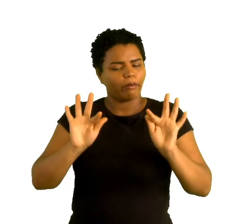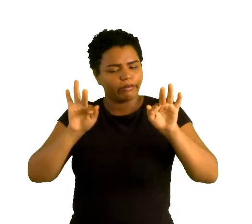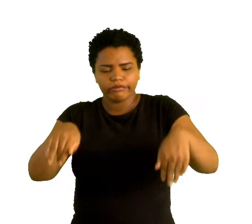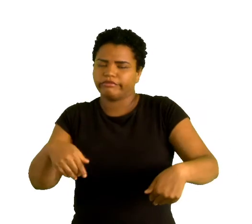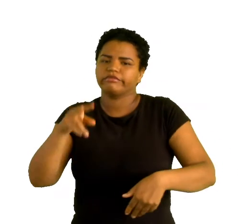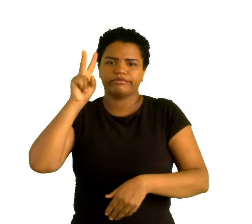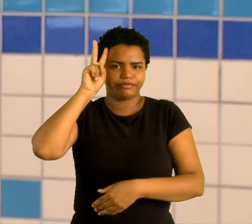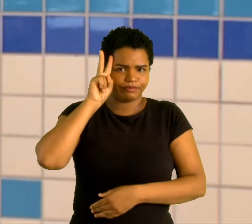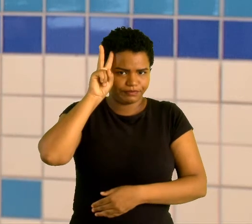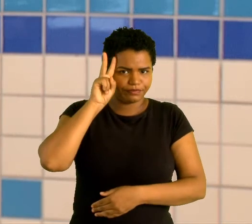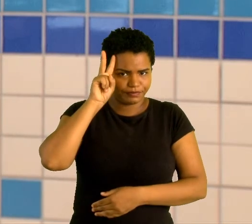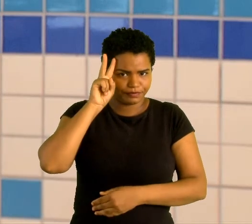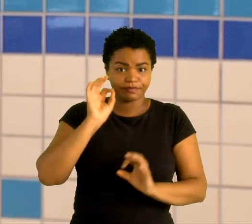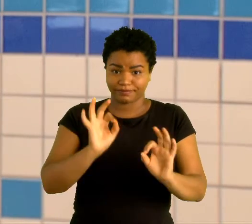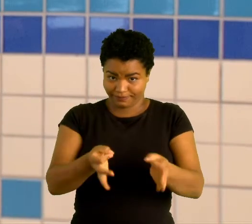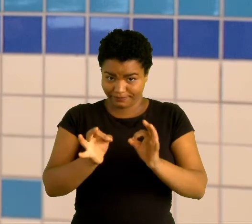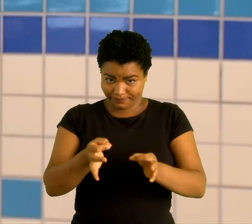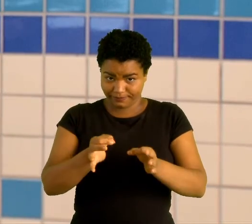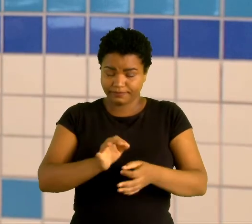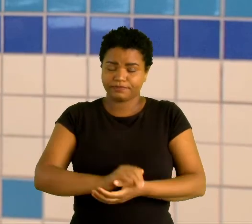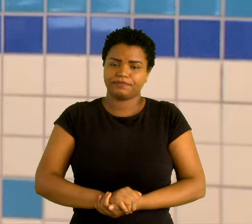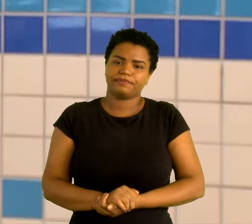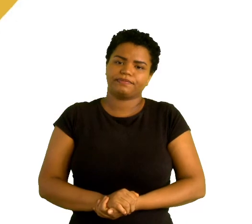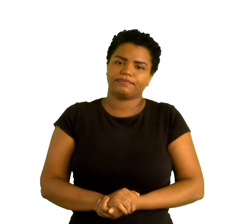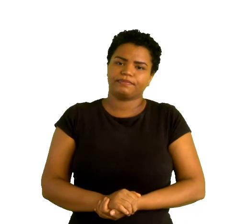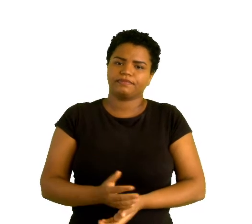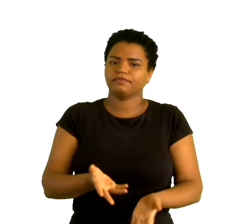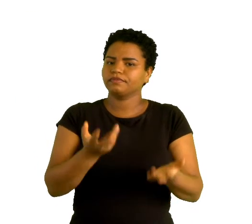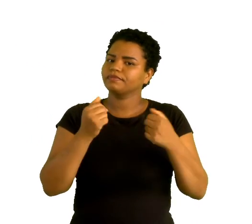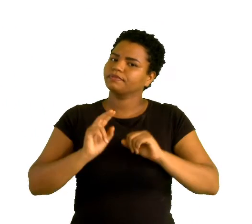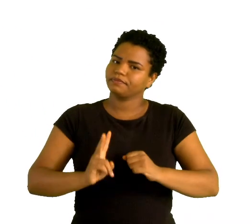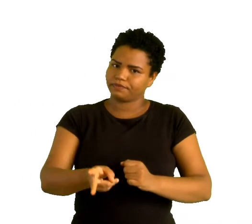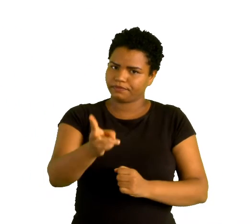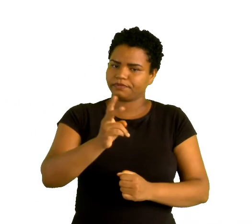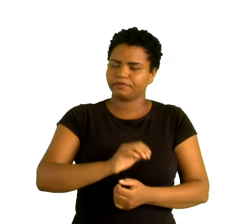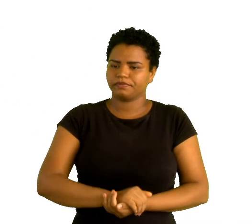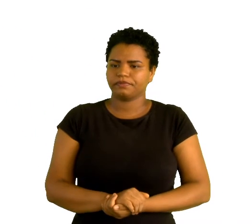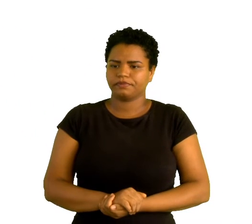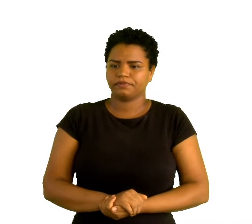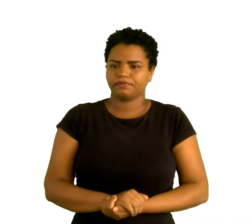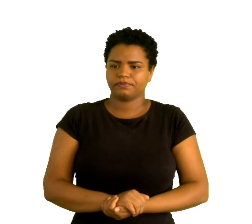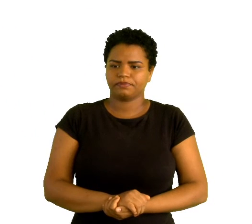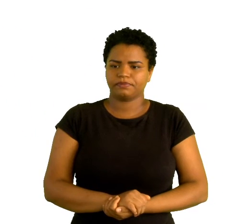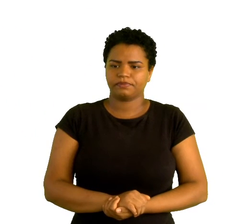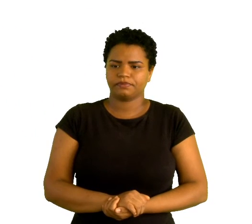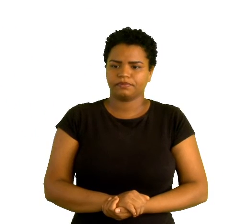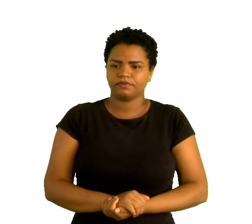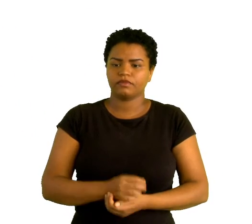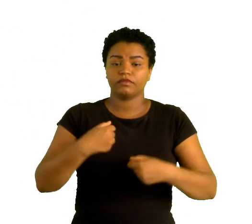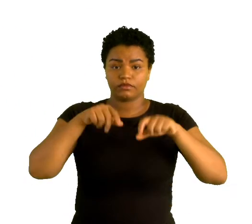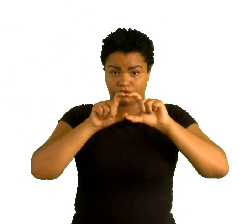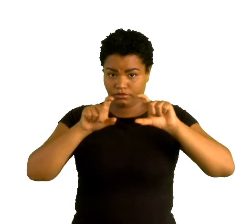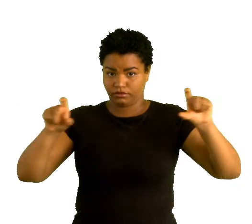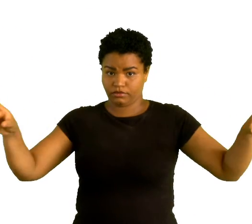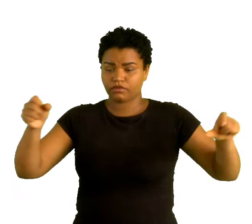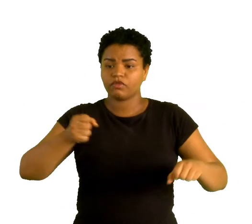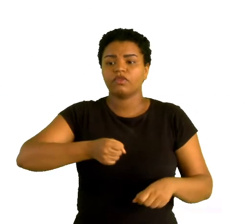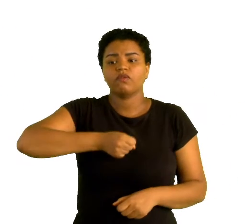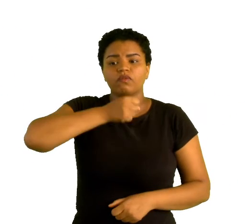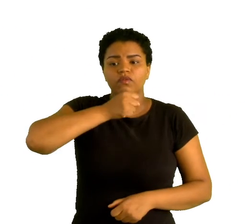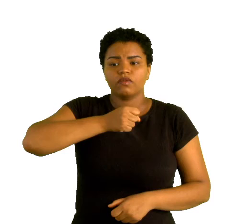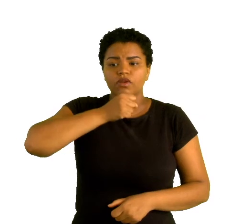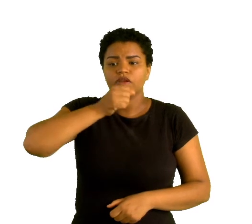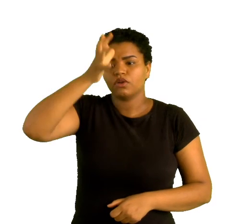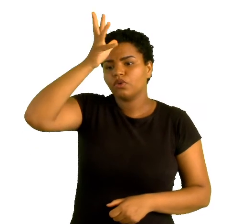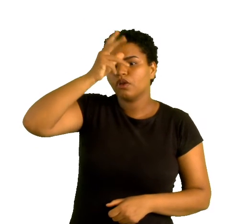história. Certinho? Vamos dar continuidade? Na frase, um velho